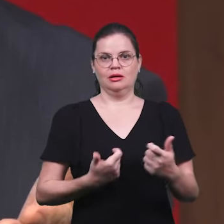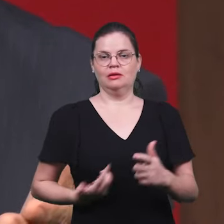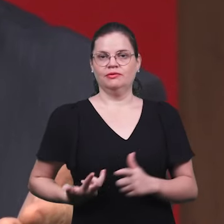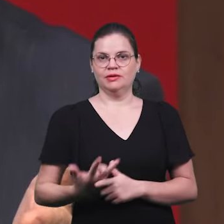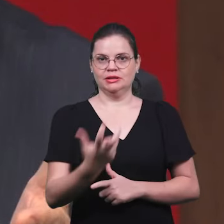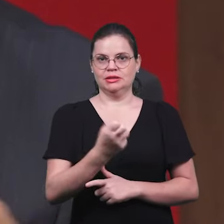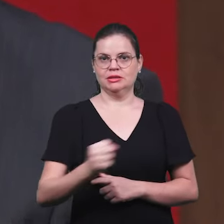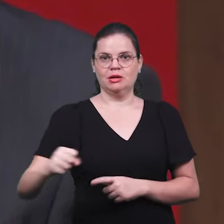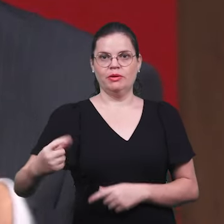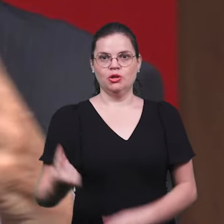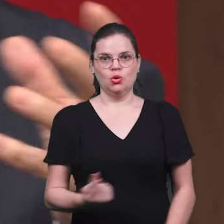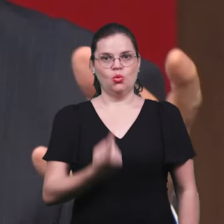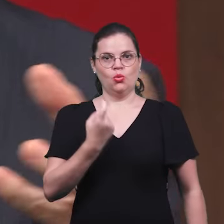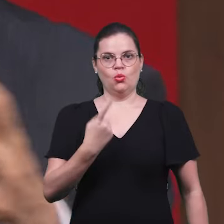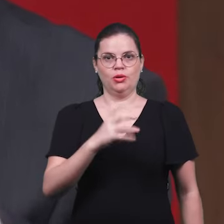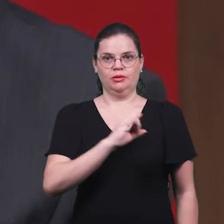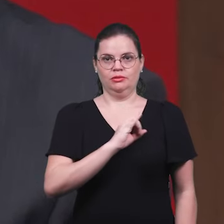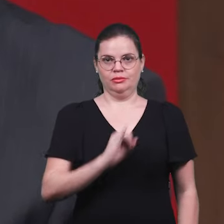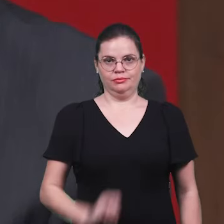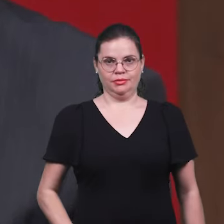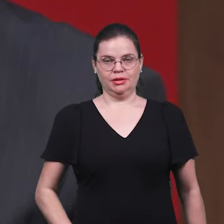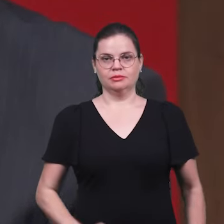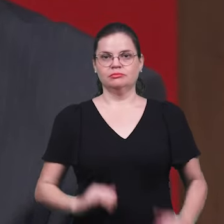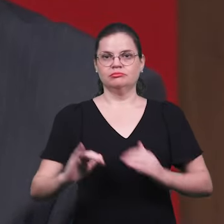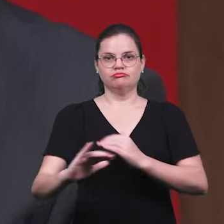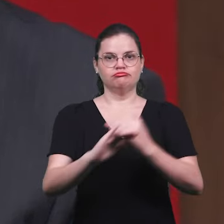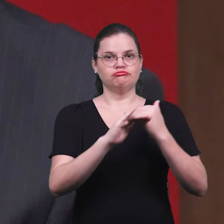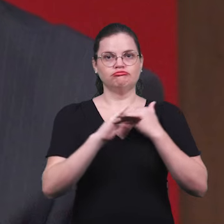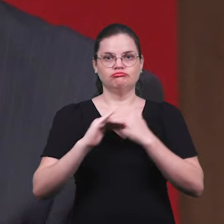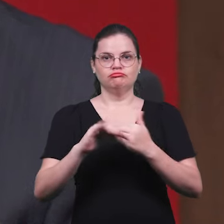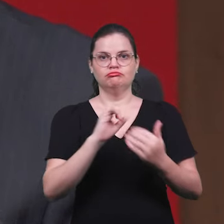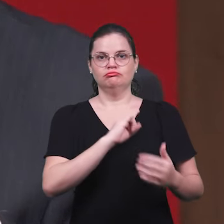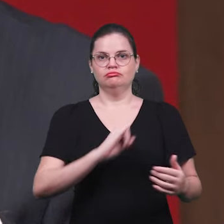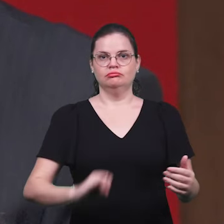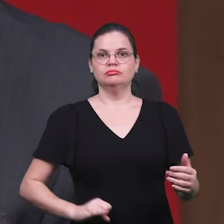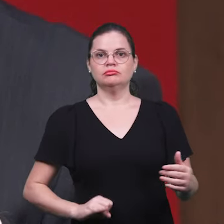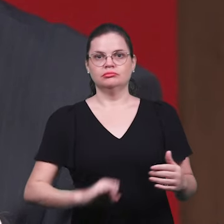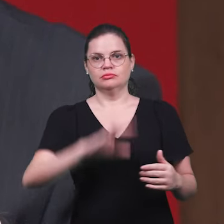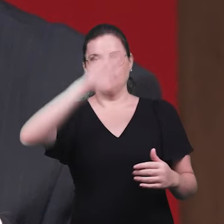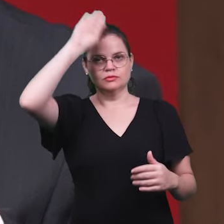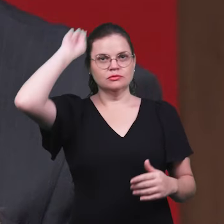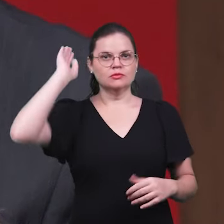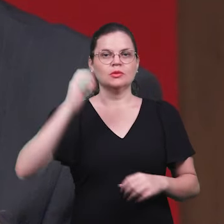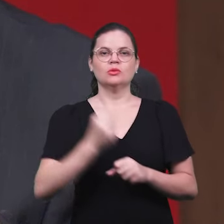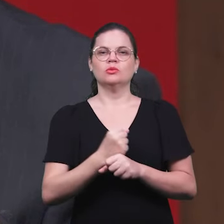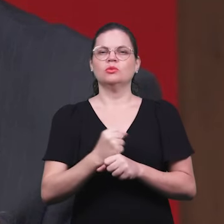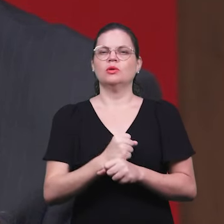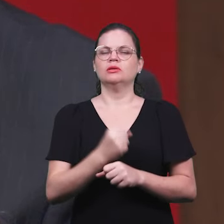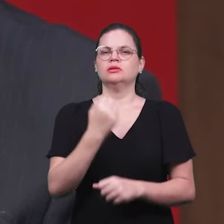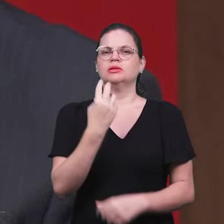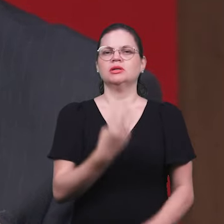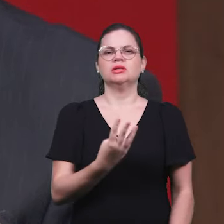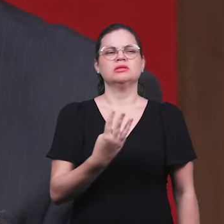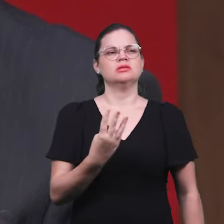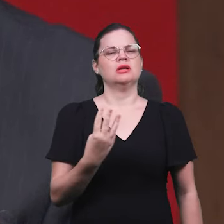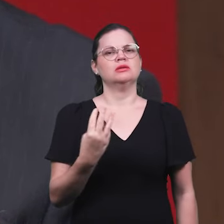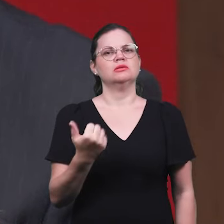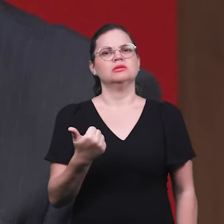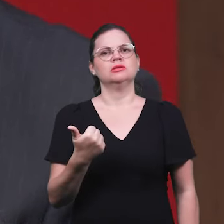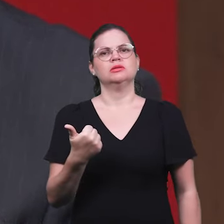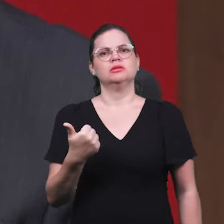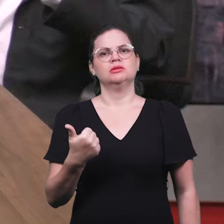imperador único, unificou o Império Romano. Isso aconteceu em 312 ou 313? A chegada dele ao